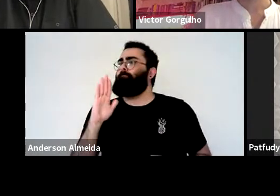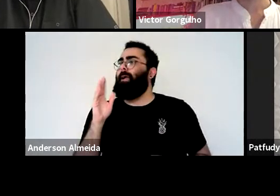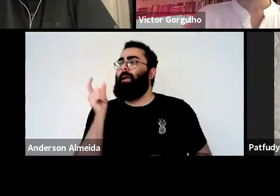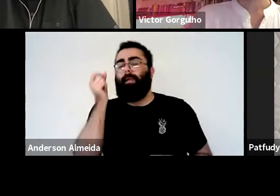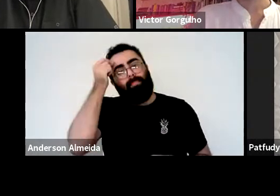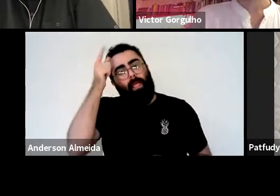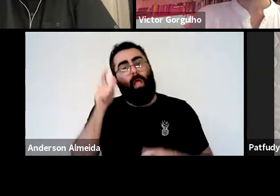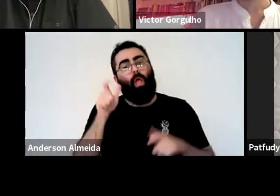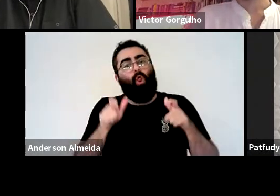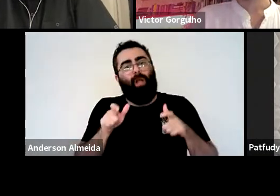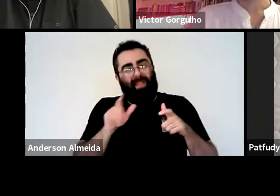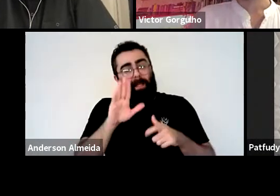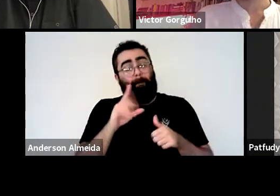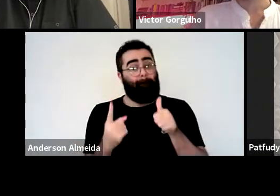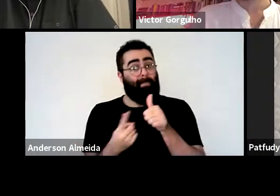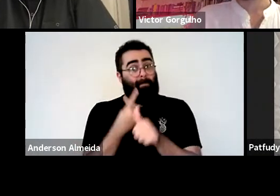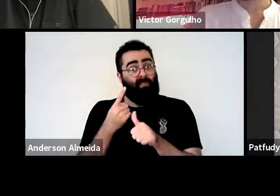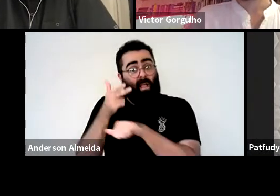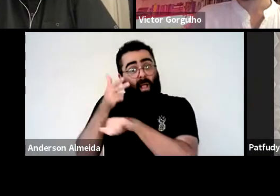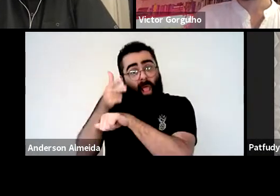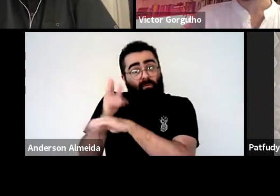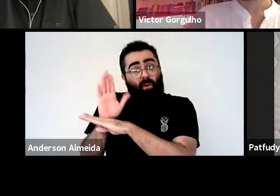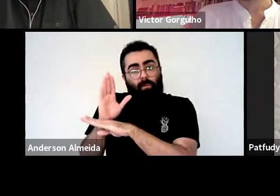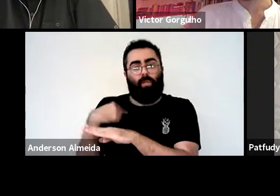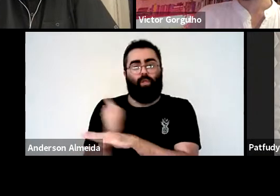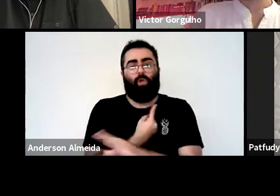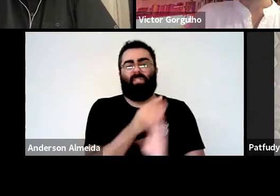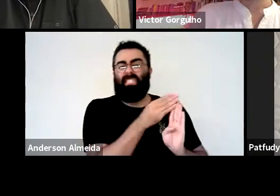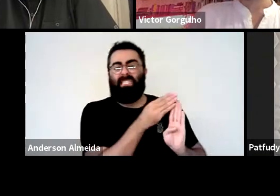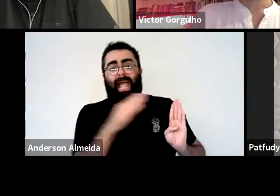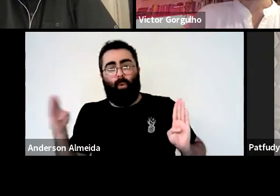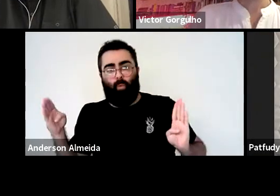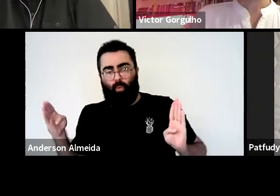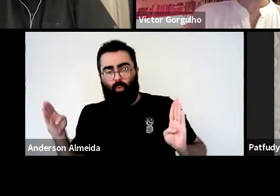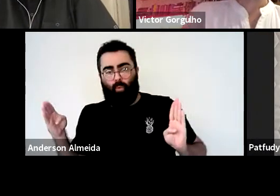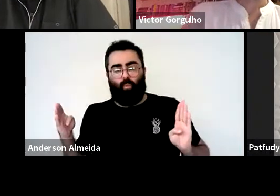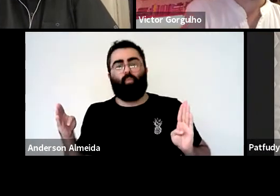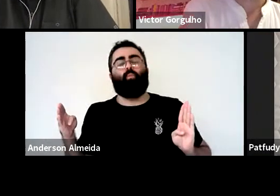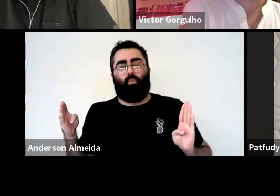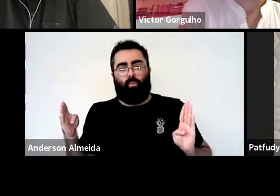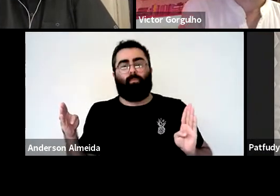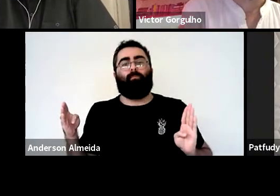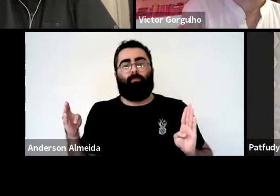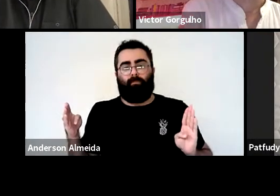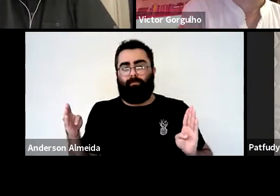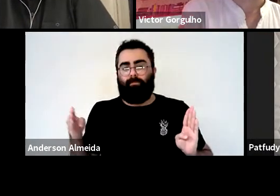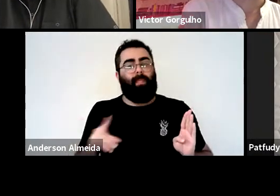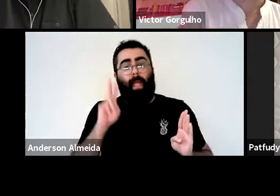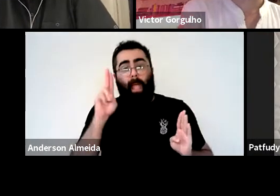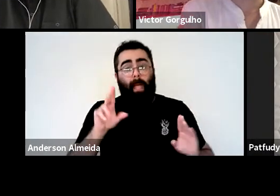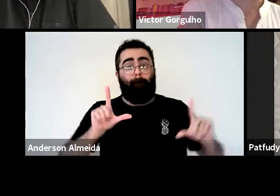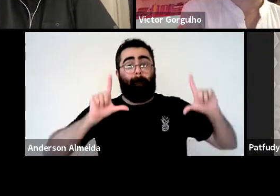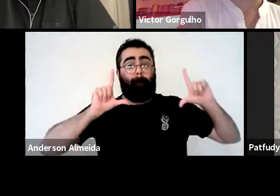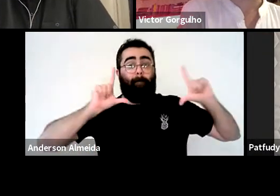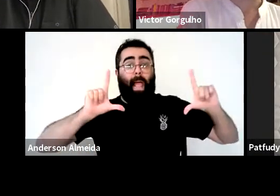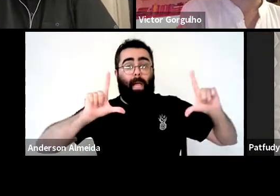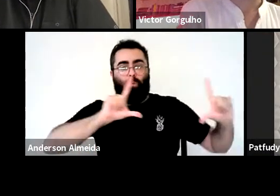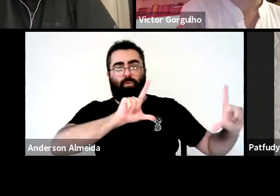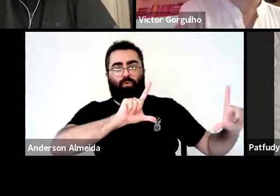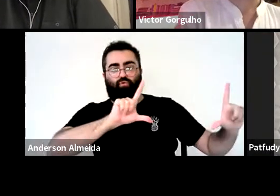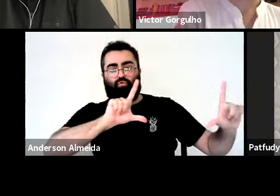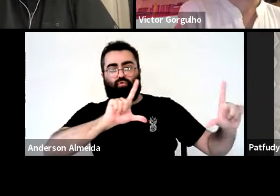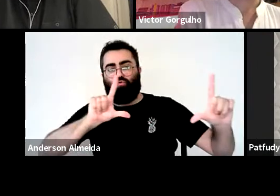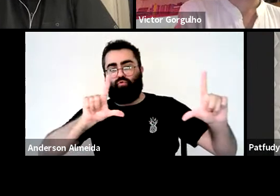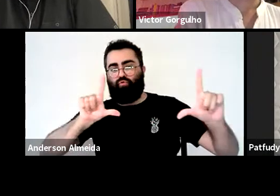primeira vez que a gente gravou ele inteiro, assim. Foi tipo um plano sequência, foi uma coisa inteira.